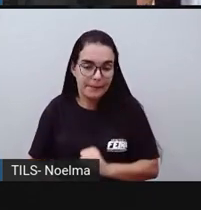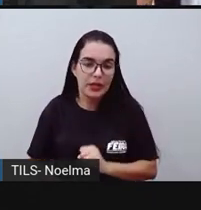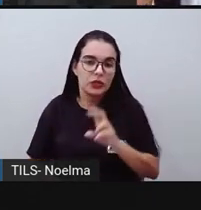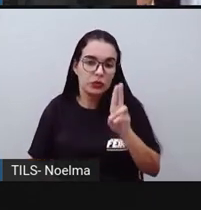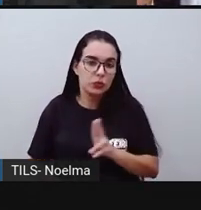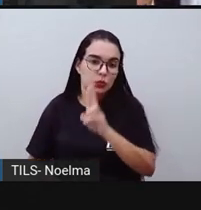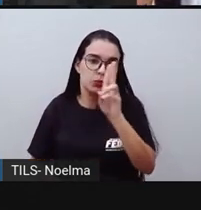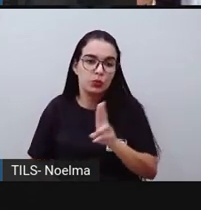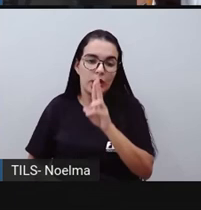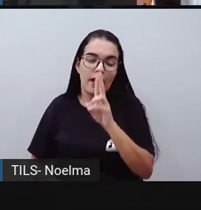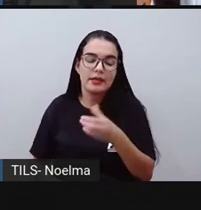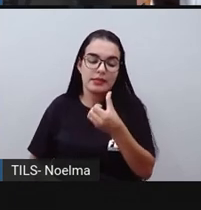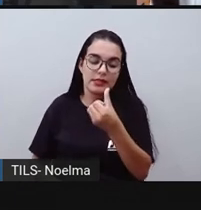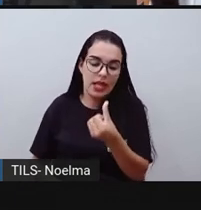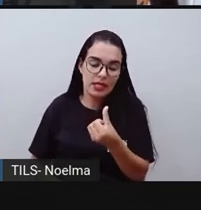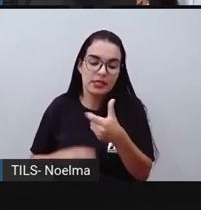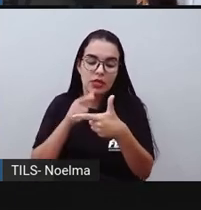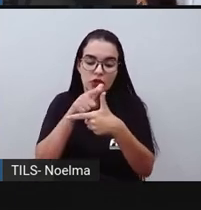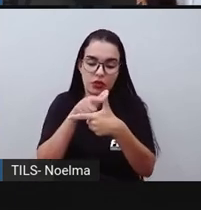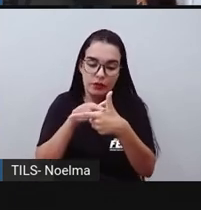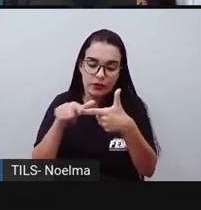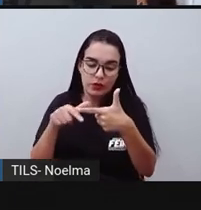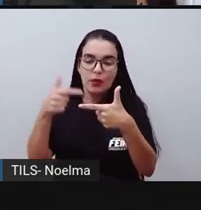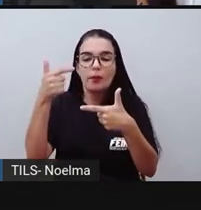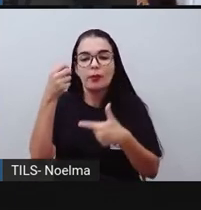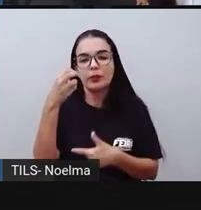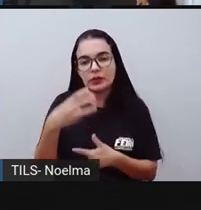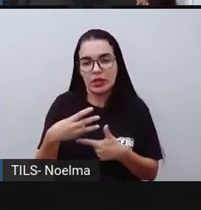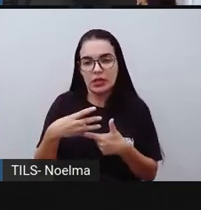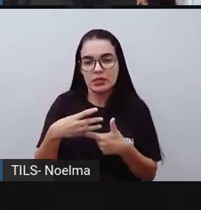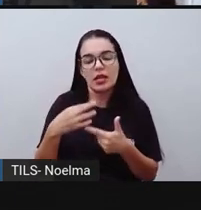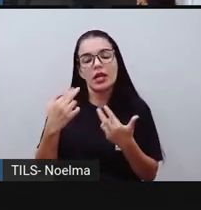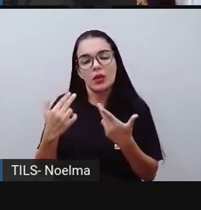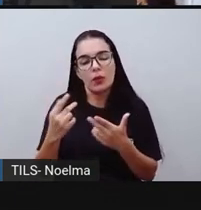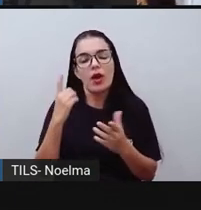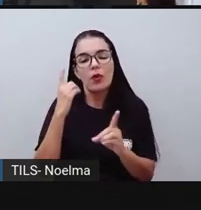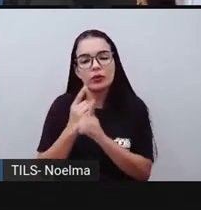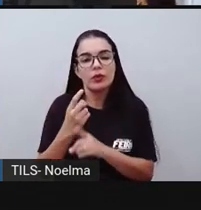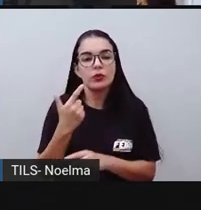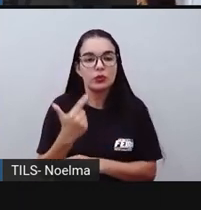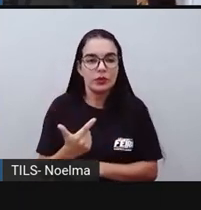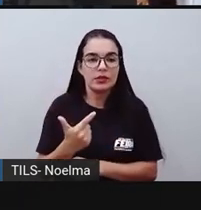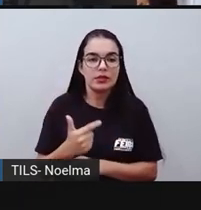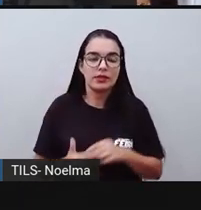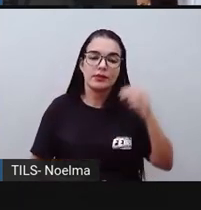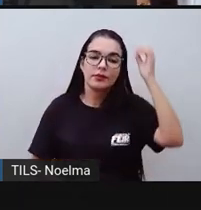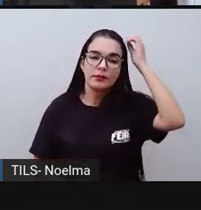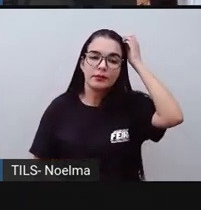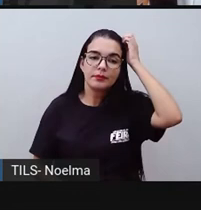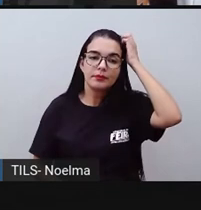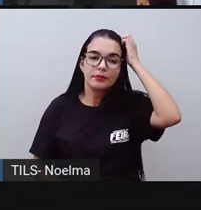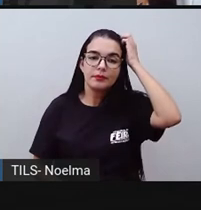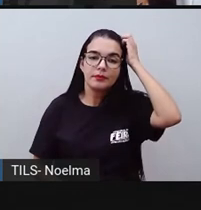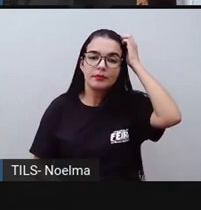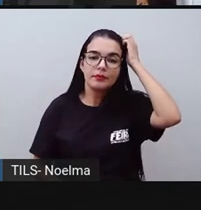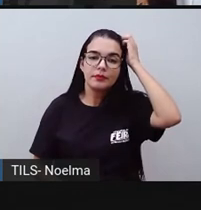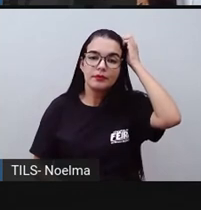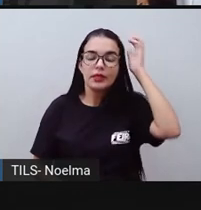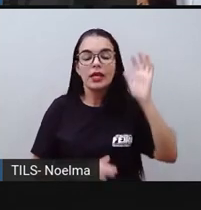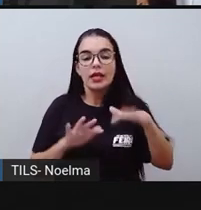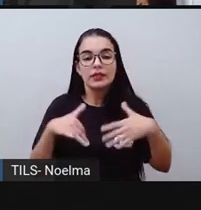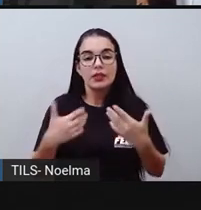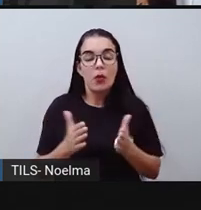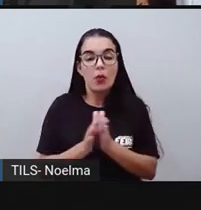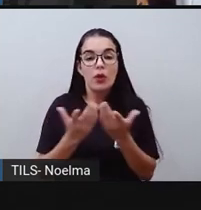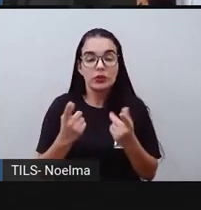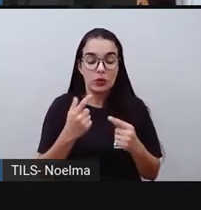neste caso, dividindo 6 por 3. E também encontramos o resultado de 2. Nesse caso aqui, quando a gente